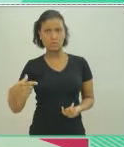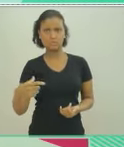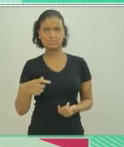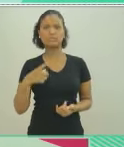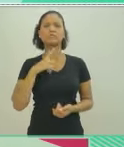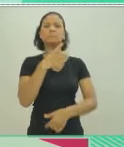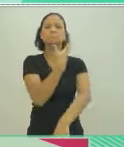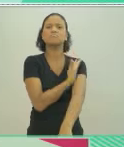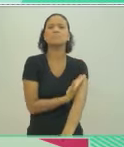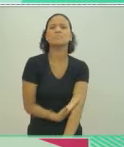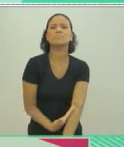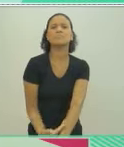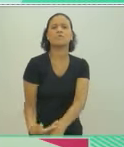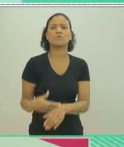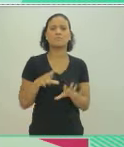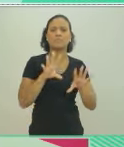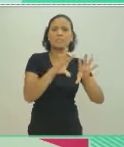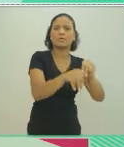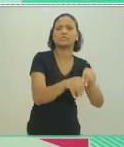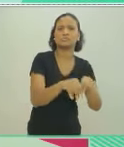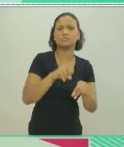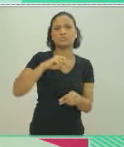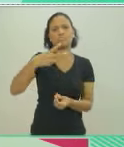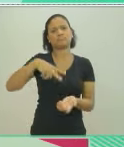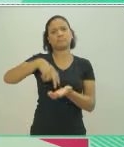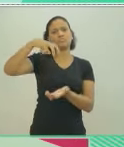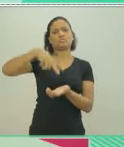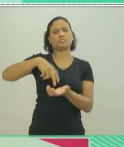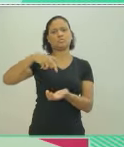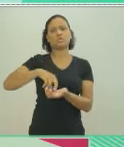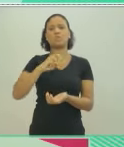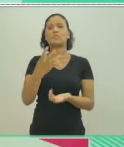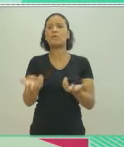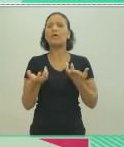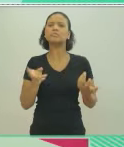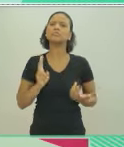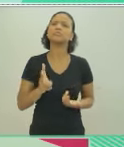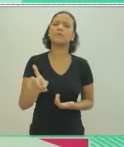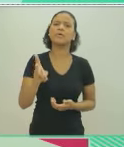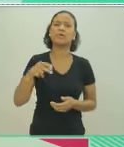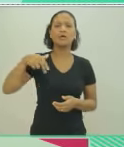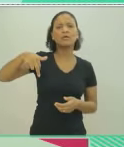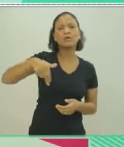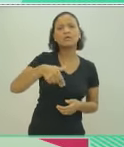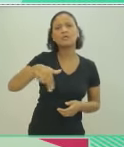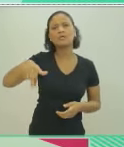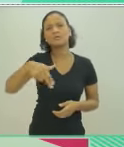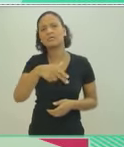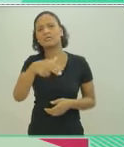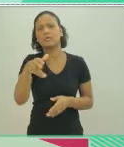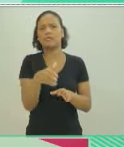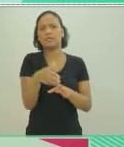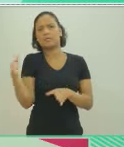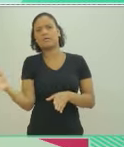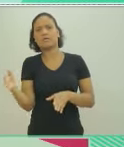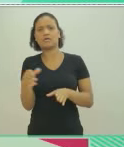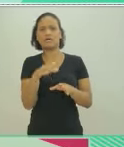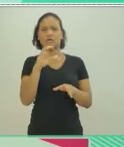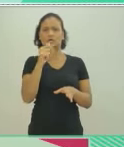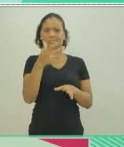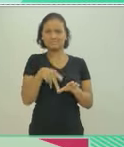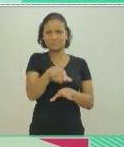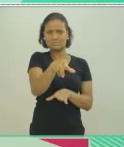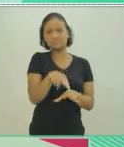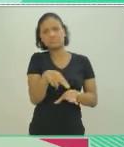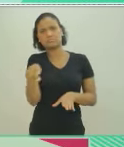de pular, ou que quer sempre o mesmo caminho, andar no mesmo lado da calçada. Então, a esse tripé da dificuldade social,